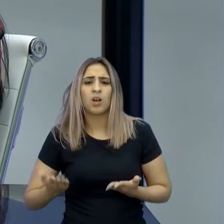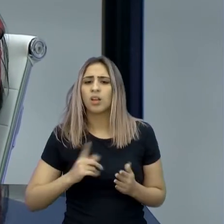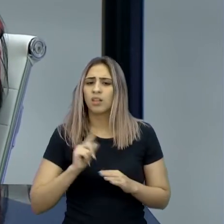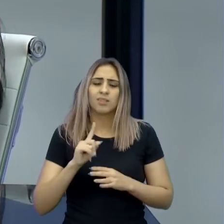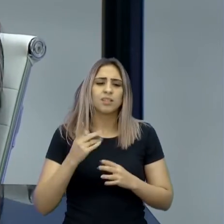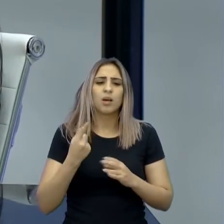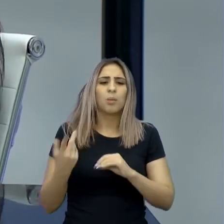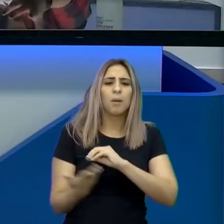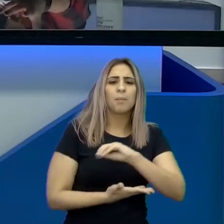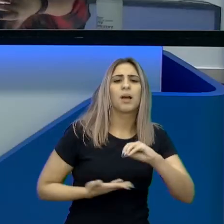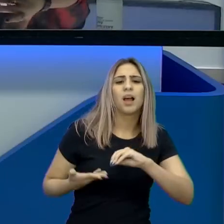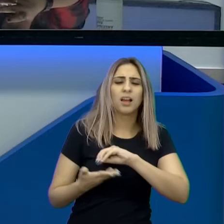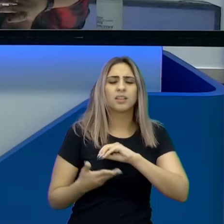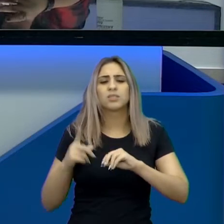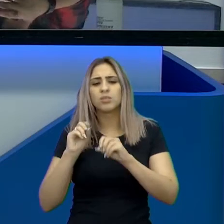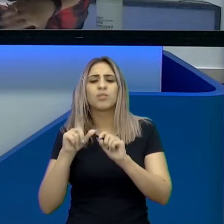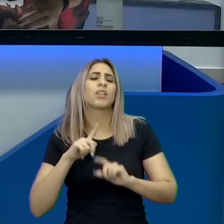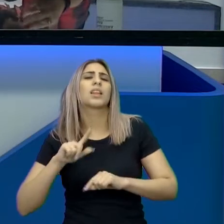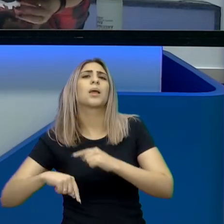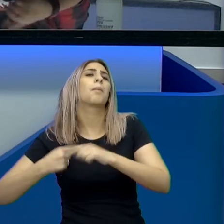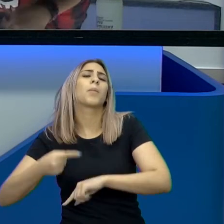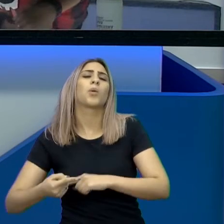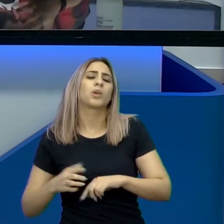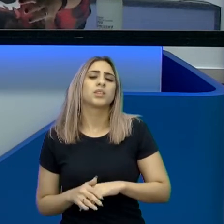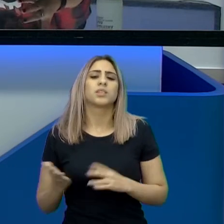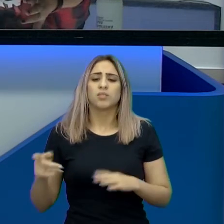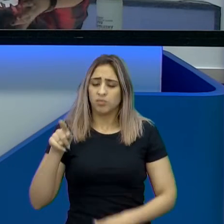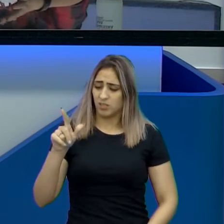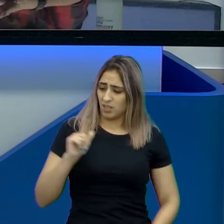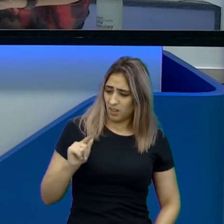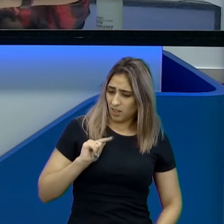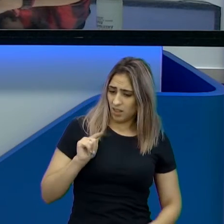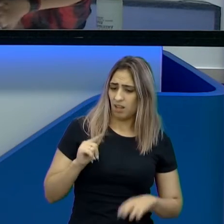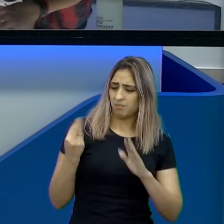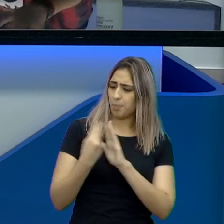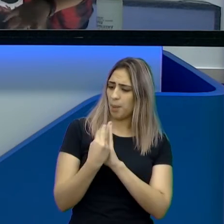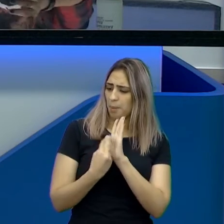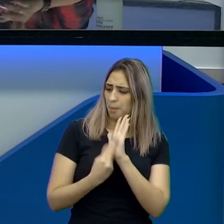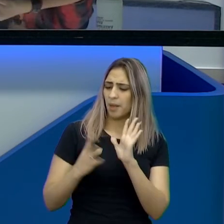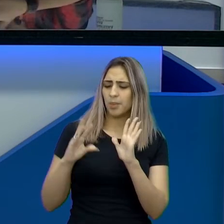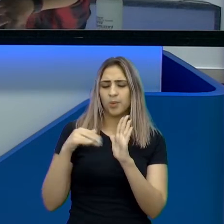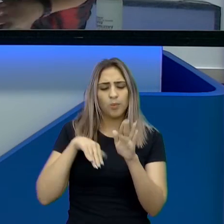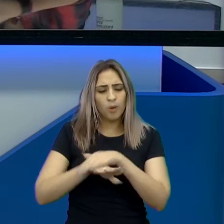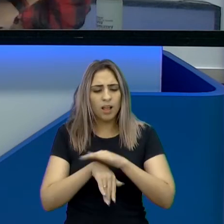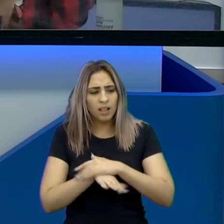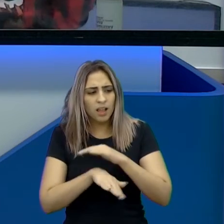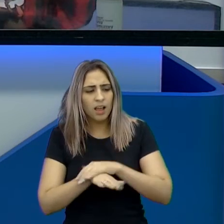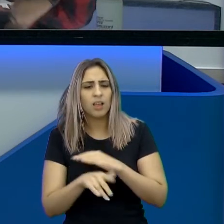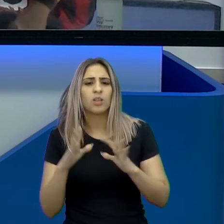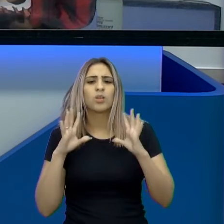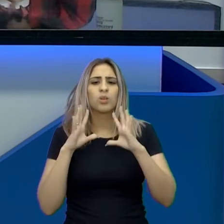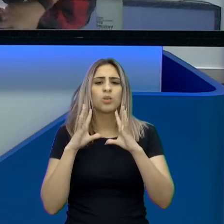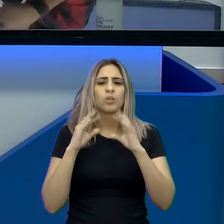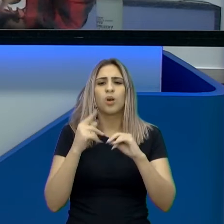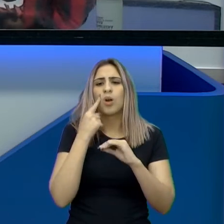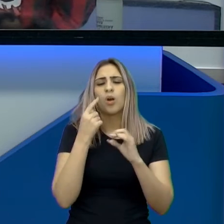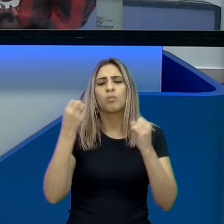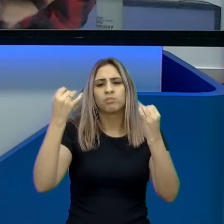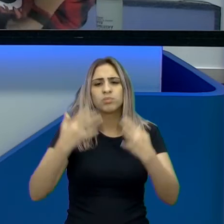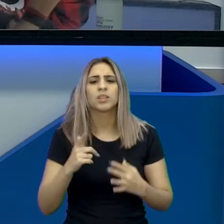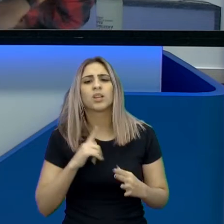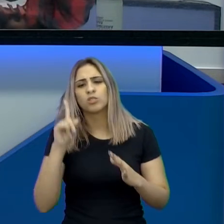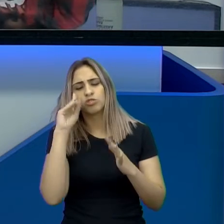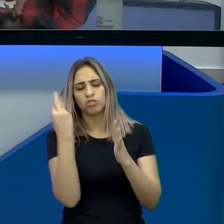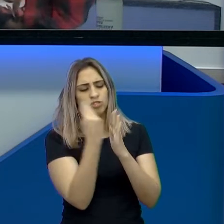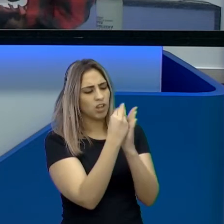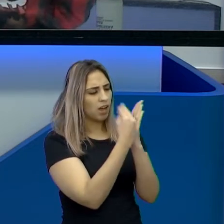uma base para o que vai vir depois. Né? Então, você ter esses registros, né? Pelo menos eu coloquei bastante para eles, olha, mantenha um diário de